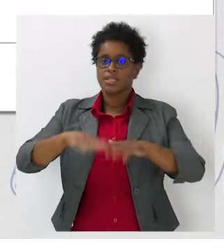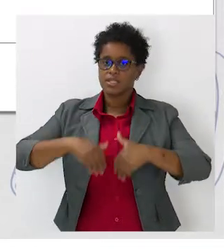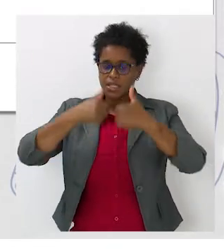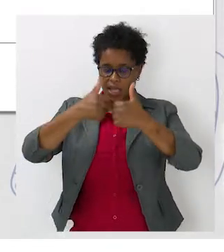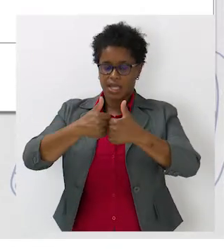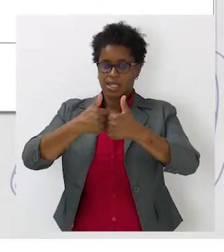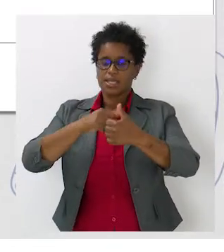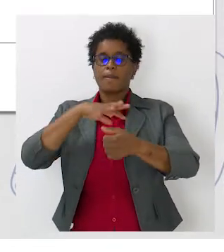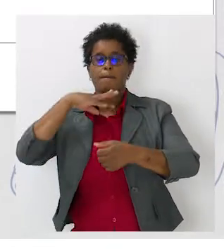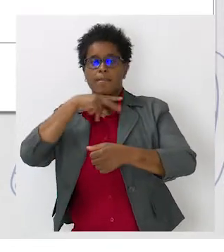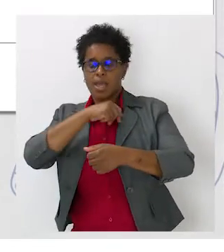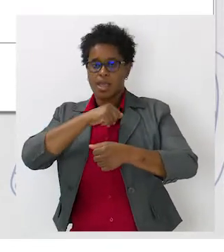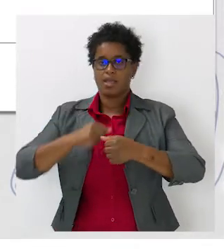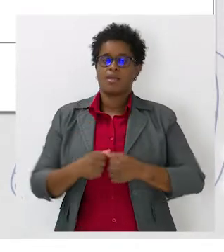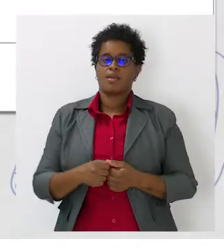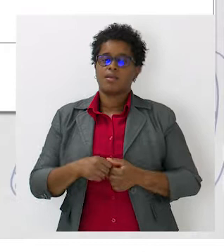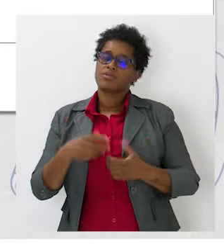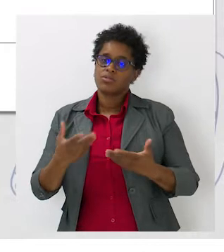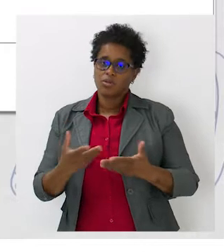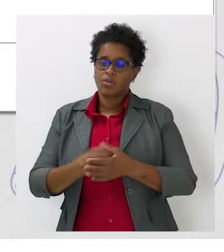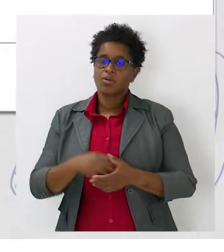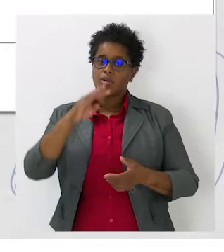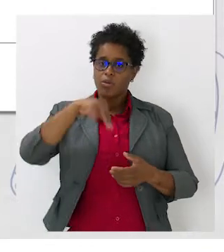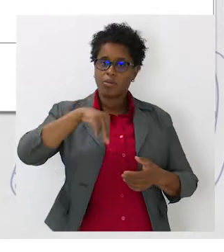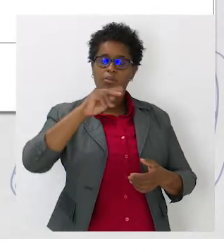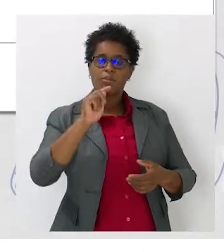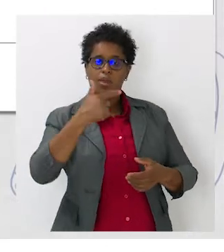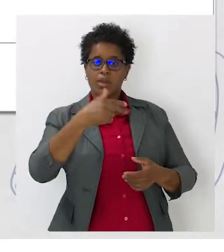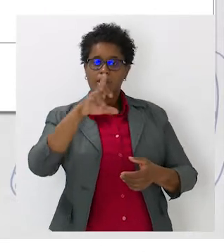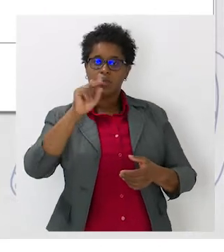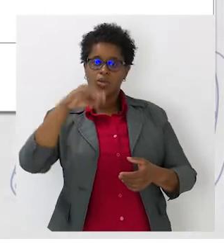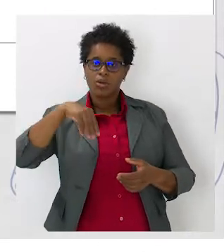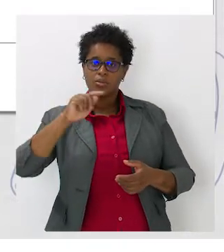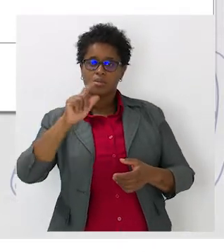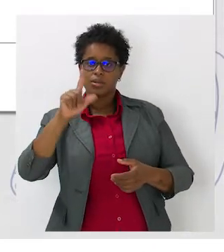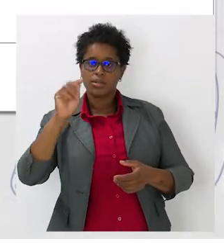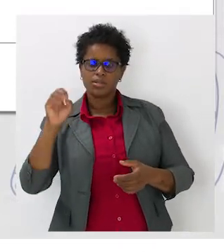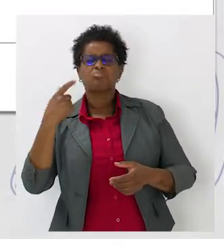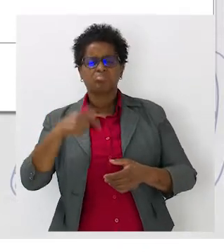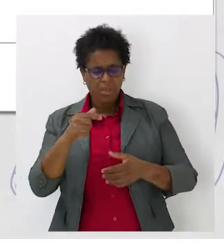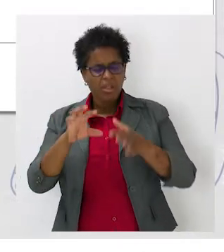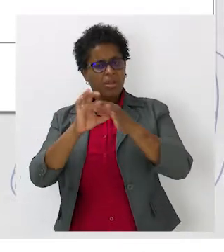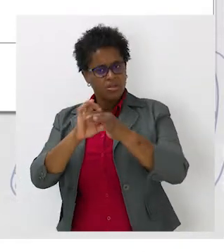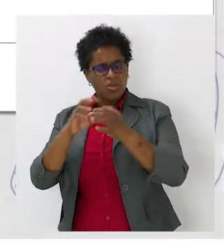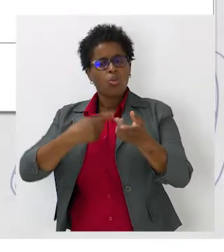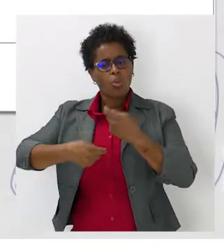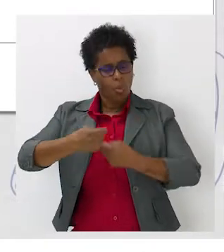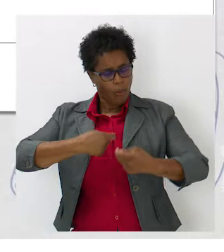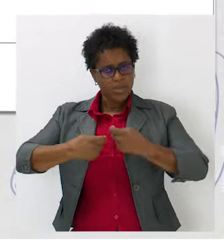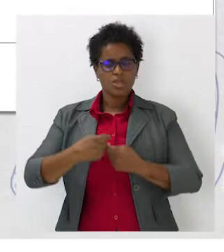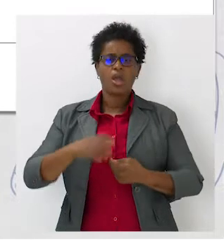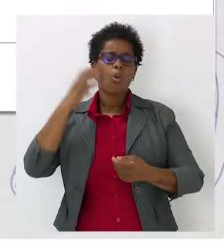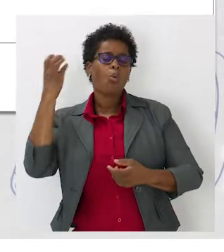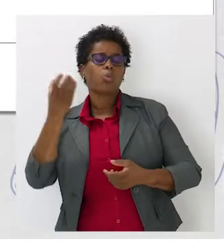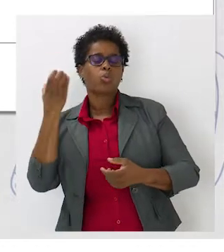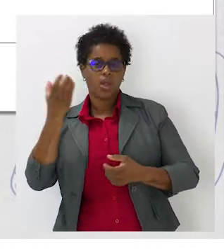das cidades-mãe. Nesse caso, metrópoles, mantinham ligações